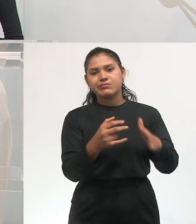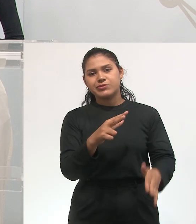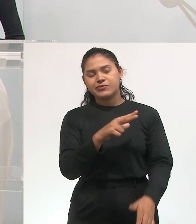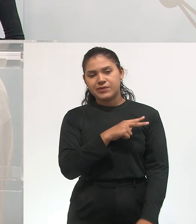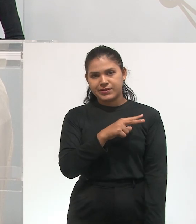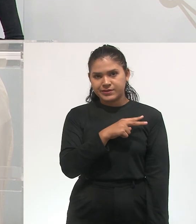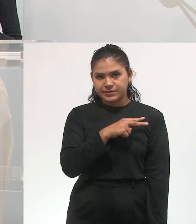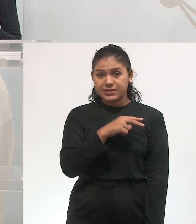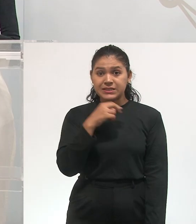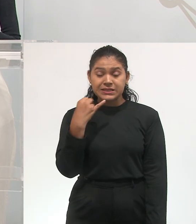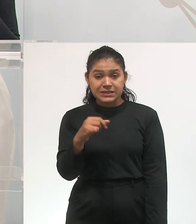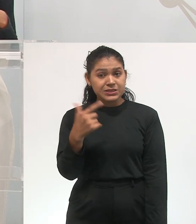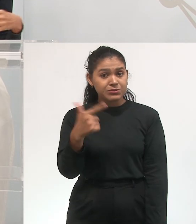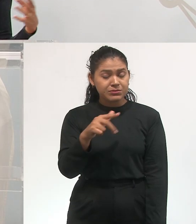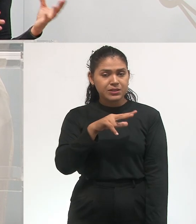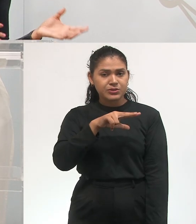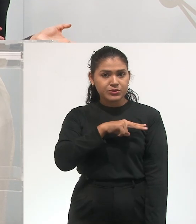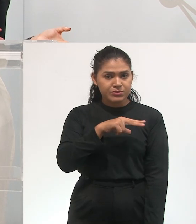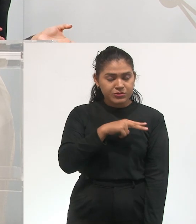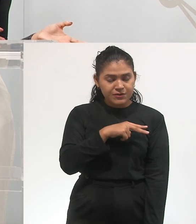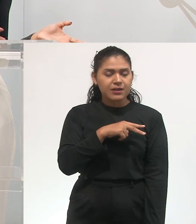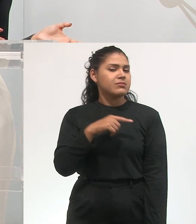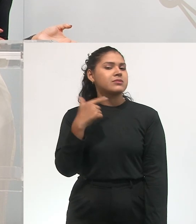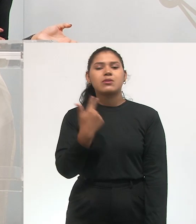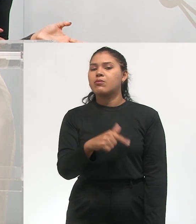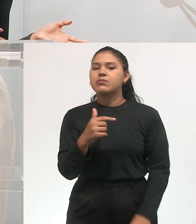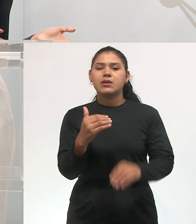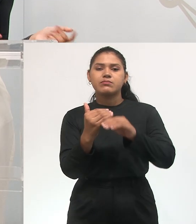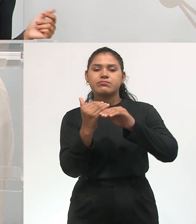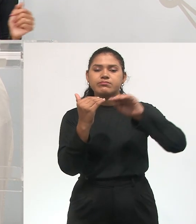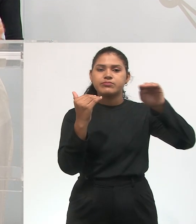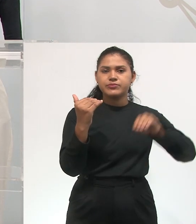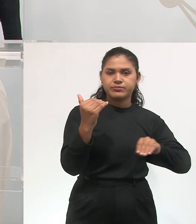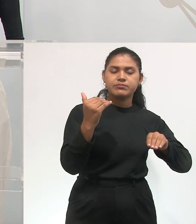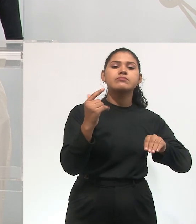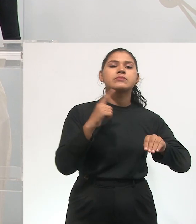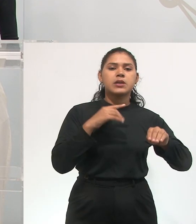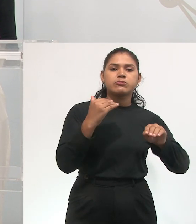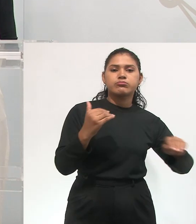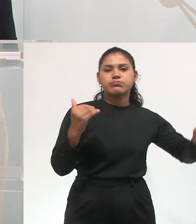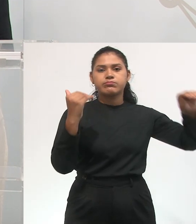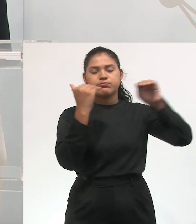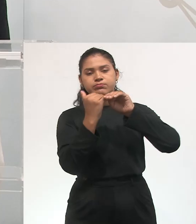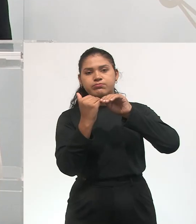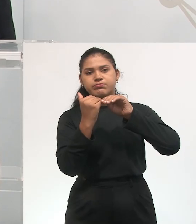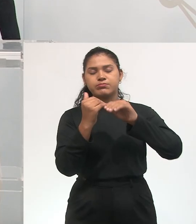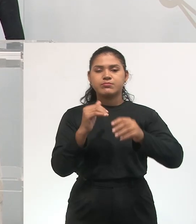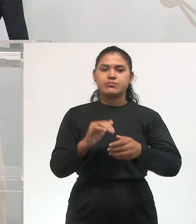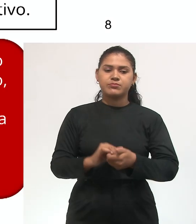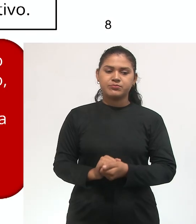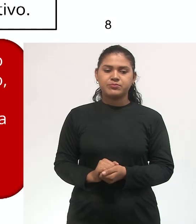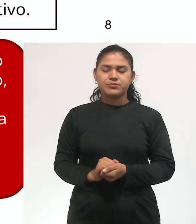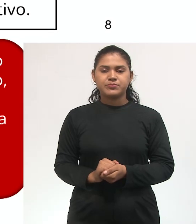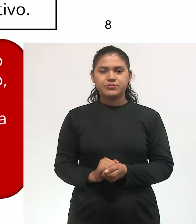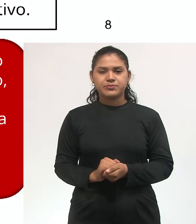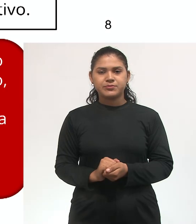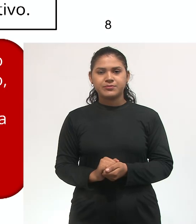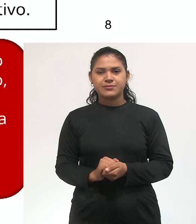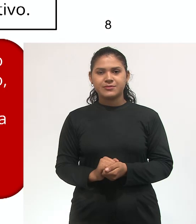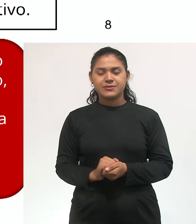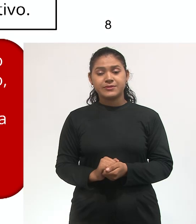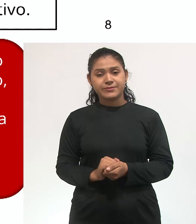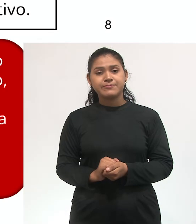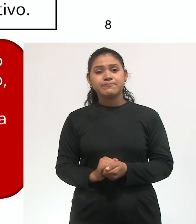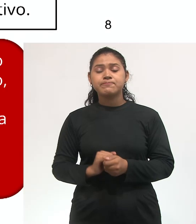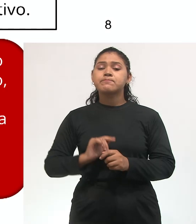visão do Karl Marx, não haveria as desigualdades sociais, correto? Então, vamos avançar mais um pouco. E